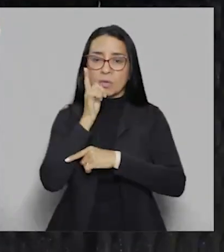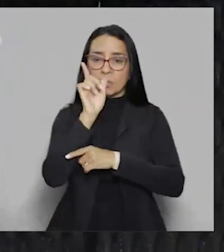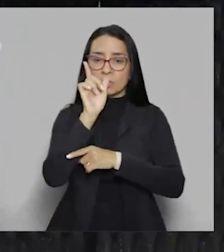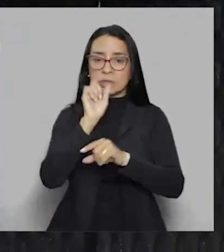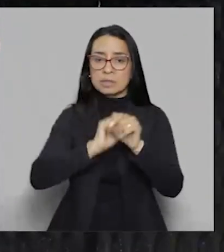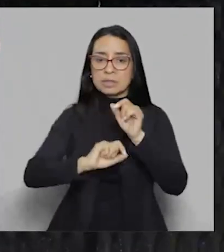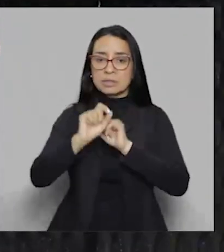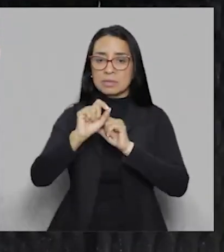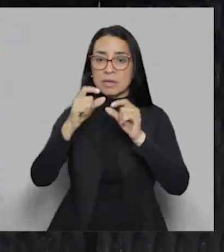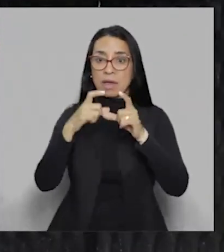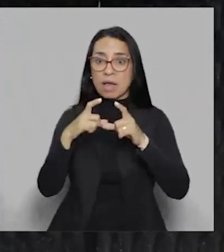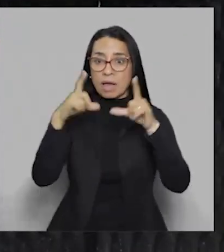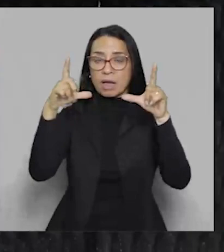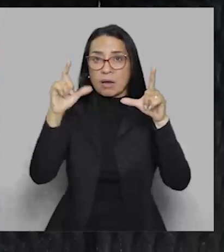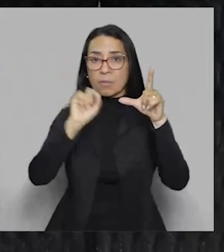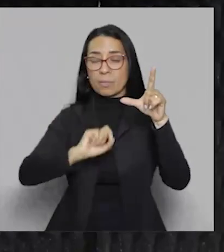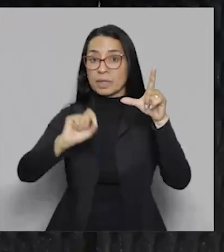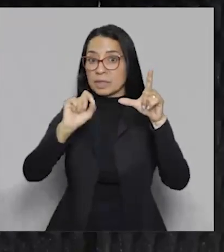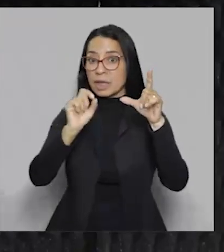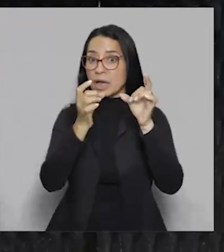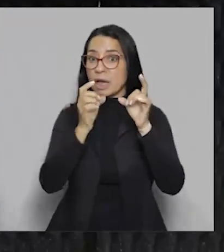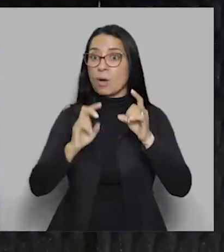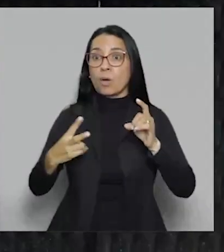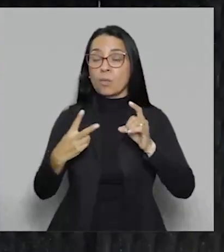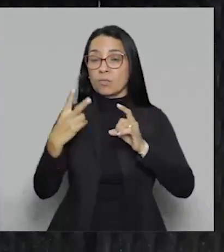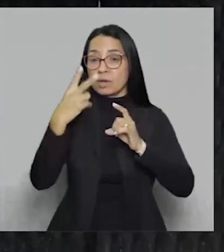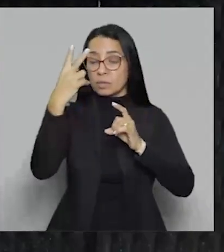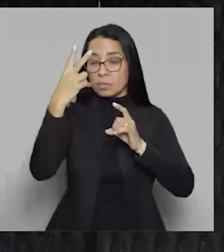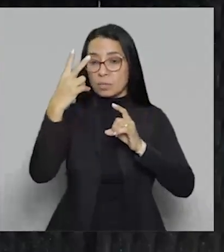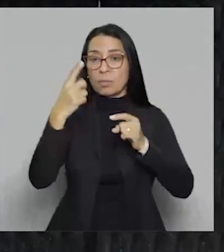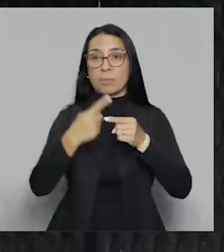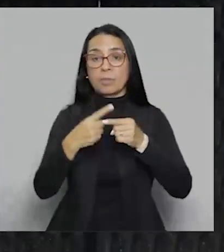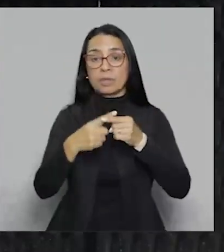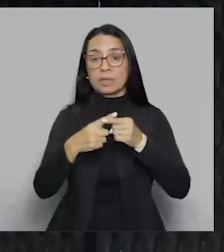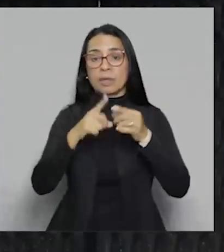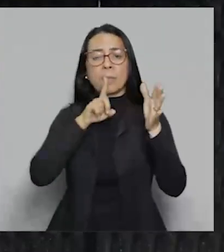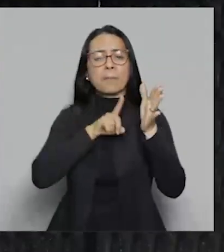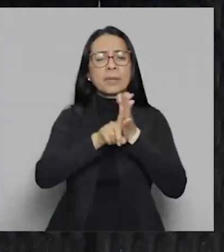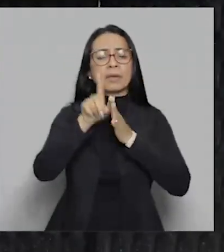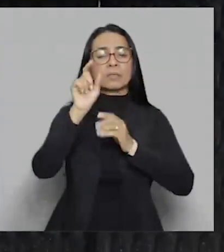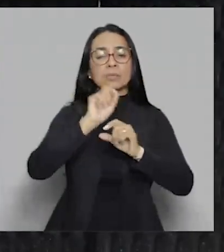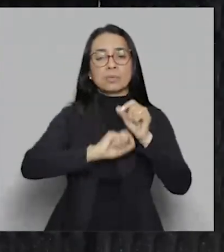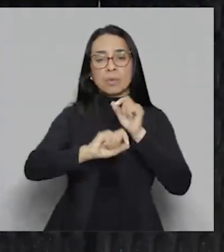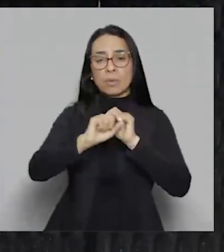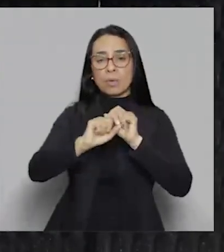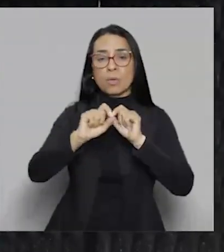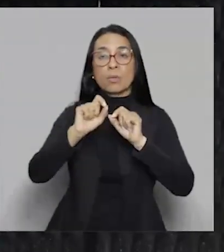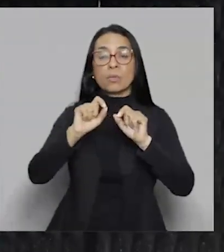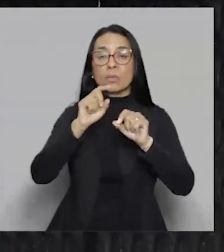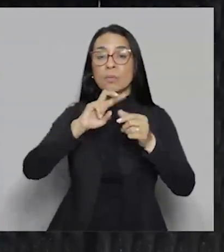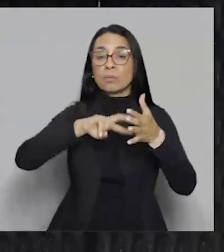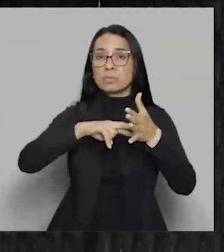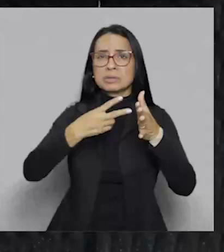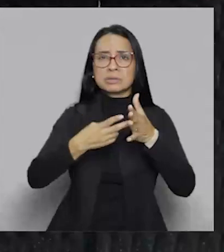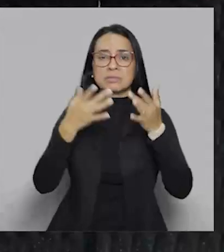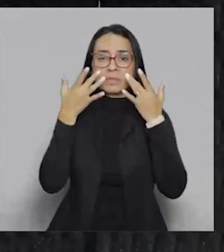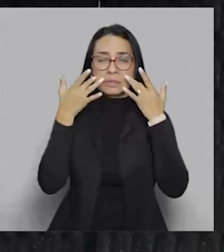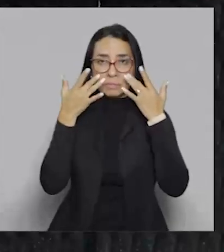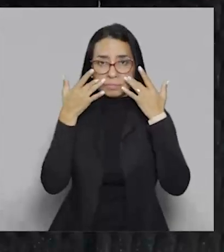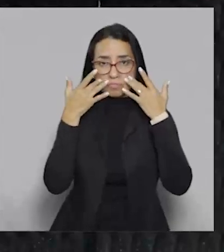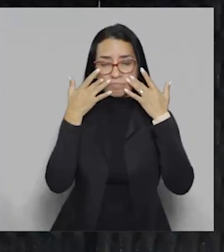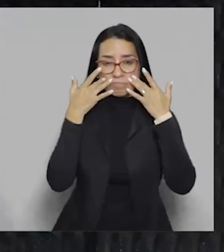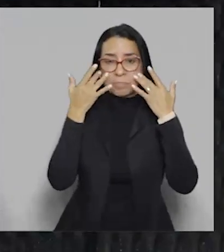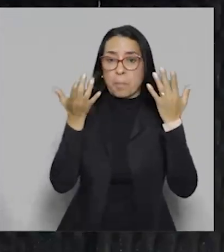conseguiu aumentar o lance do quadro, ele ficou hipervalorizado. Por quê? Ele questionou, ele mesmo, o que é arte. A obra dele,